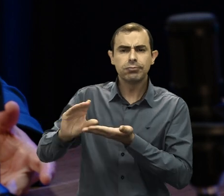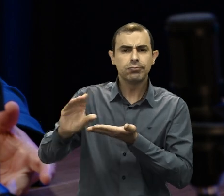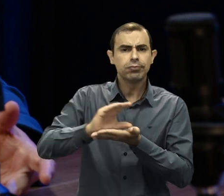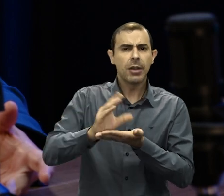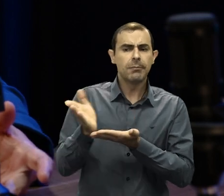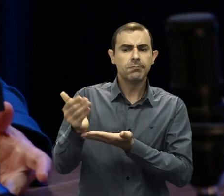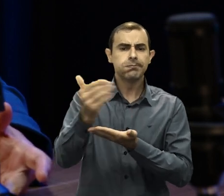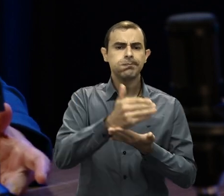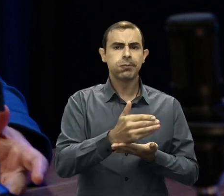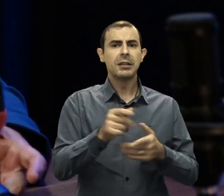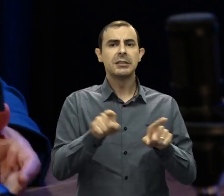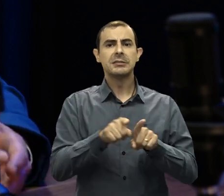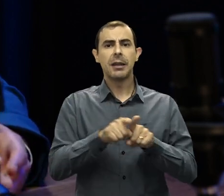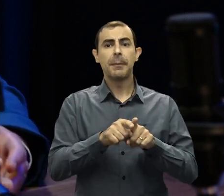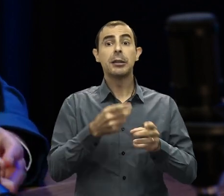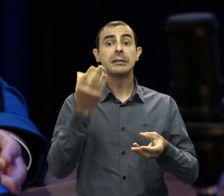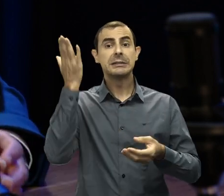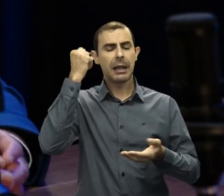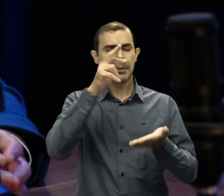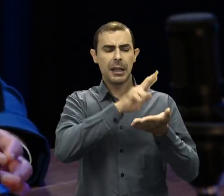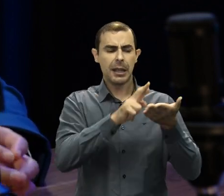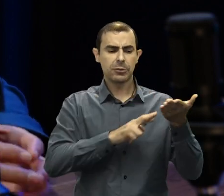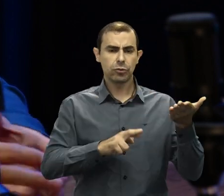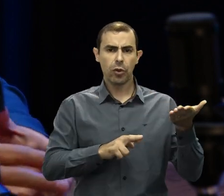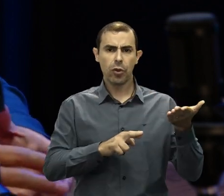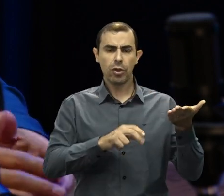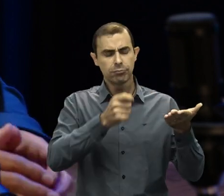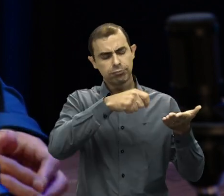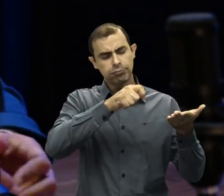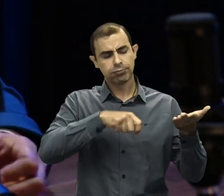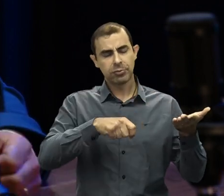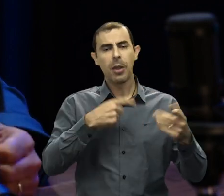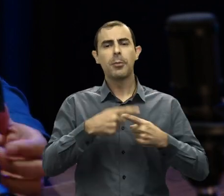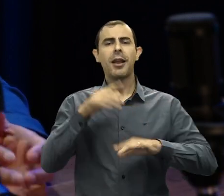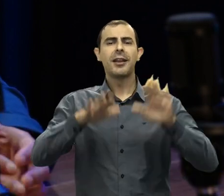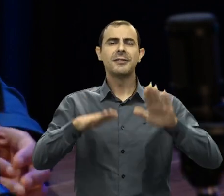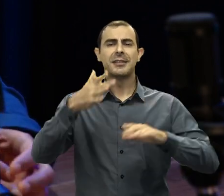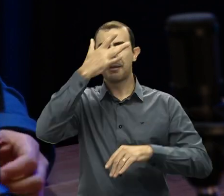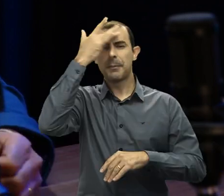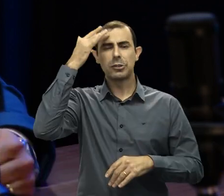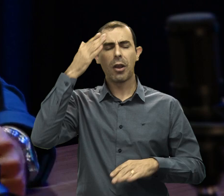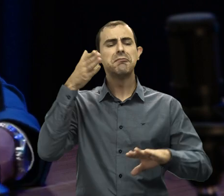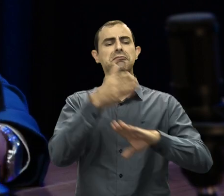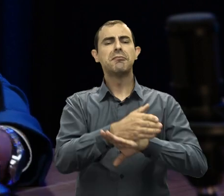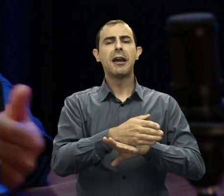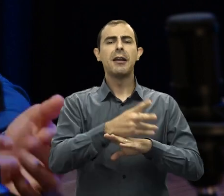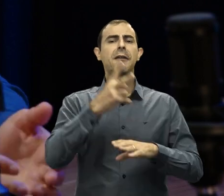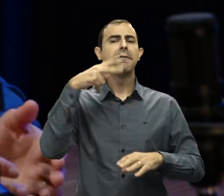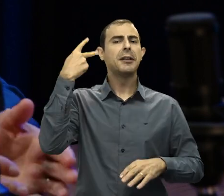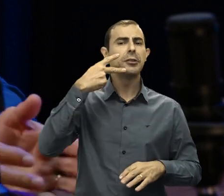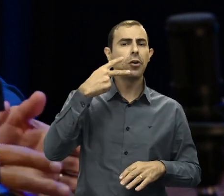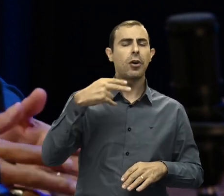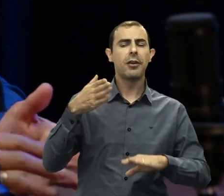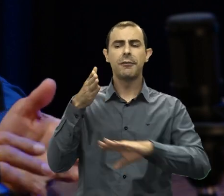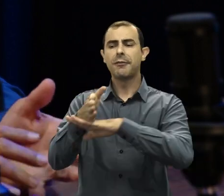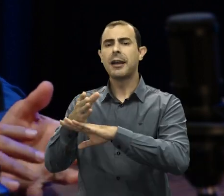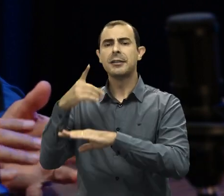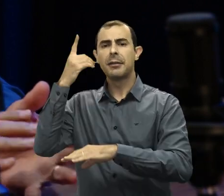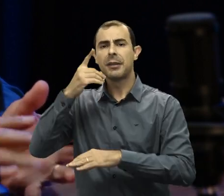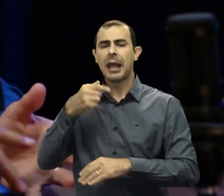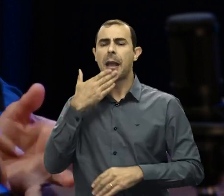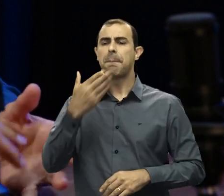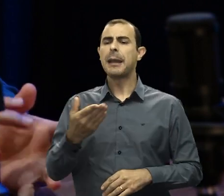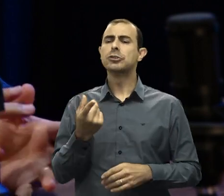vezes as pessoas acham muito mais cômodo ir num gabinete de um vereador ou de um deputado ou na Fundação de Esporte e pedir